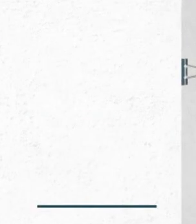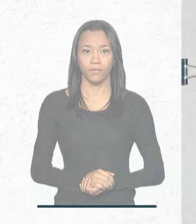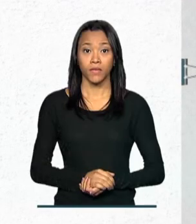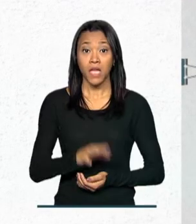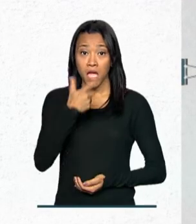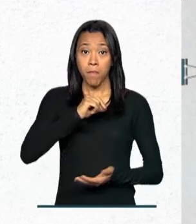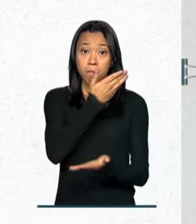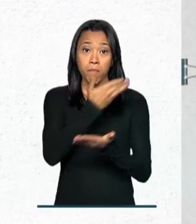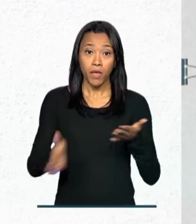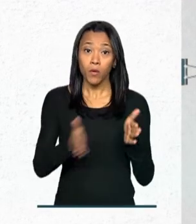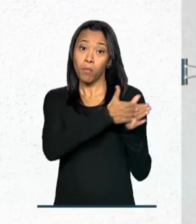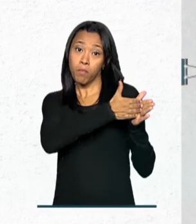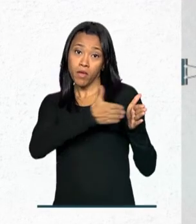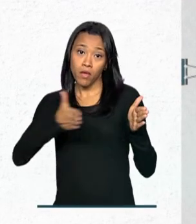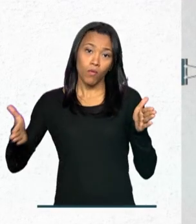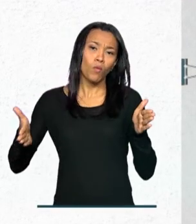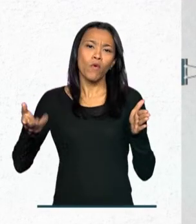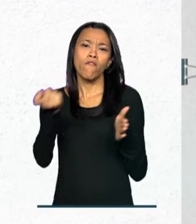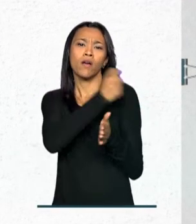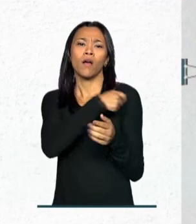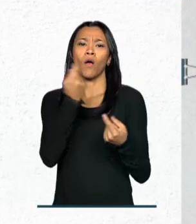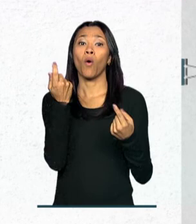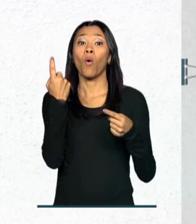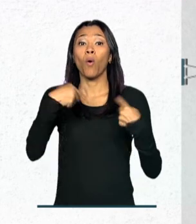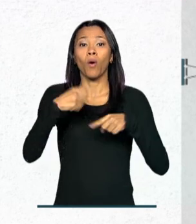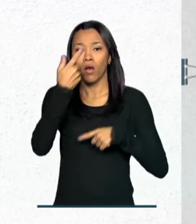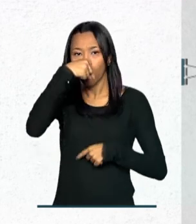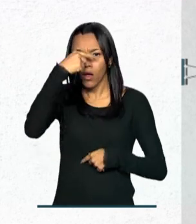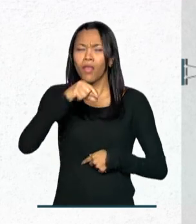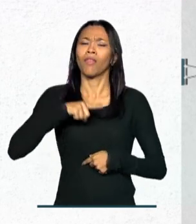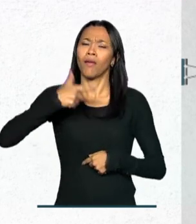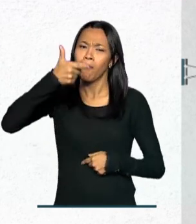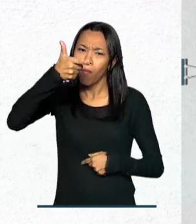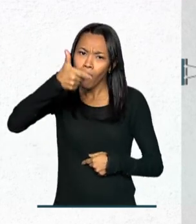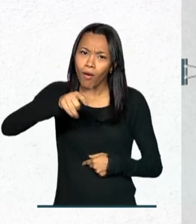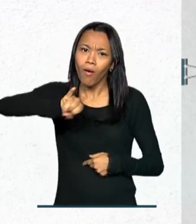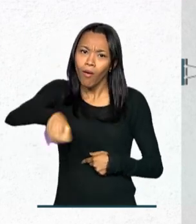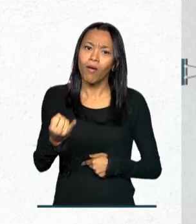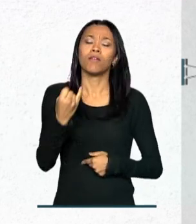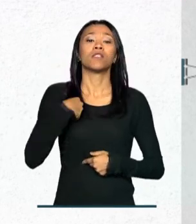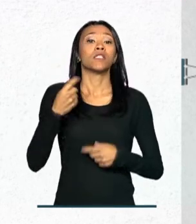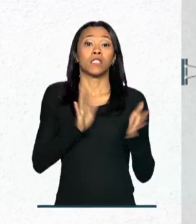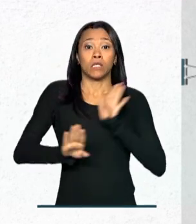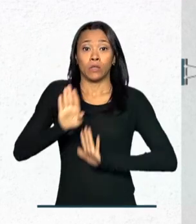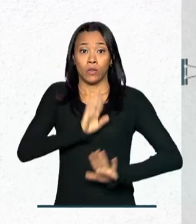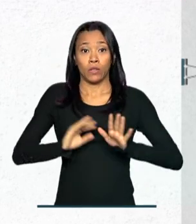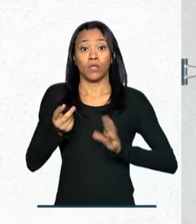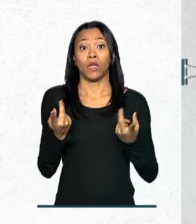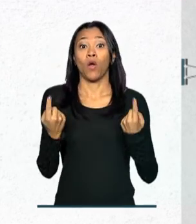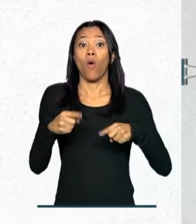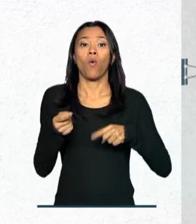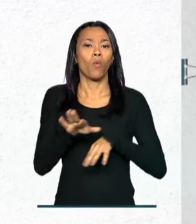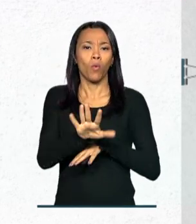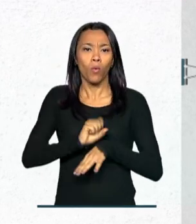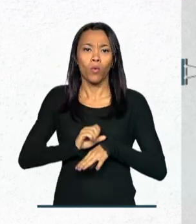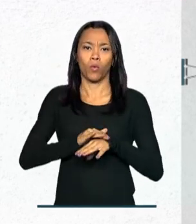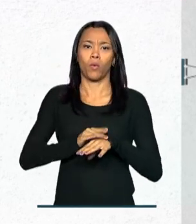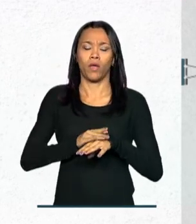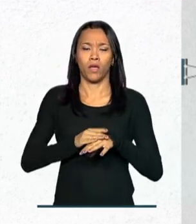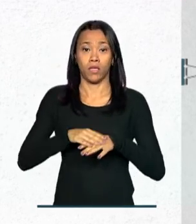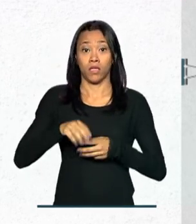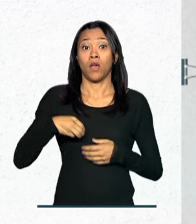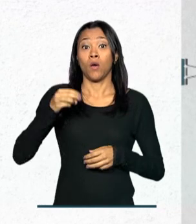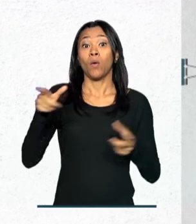Quem perdeu o período de vacinação contra a gripe terá mais uma oportunidade para se proteger contra a doença. O Ministério da